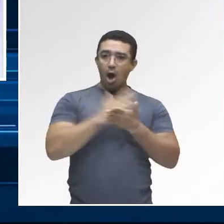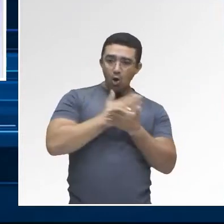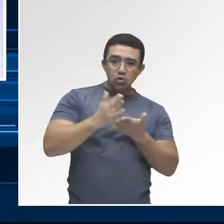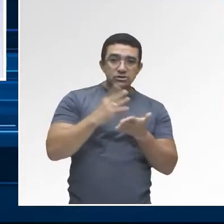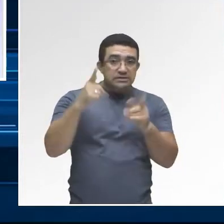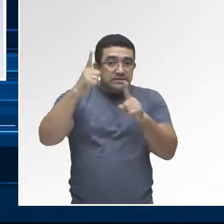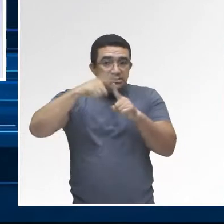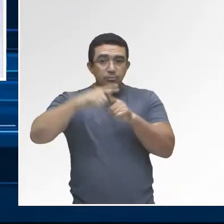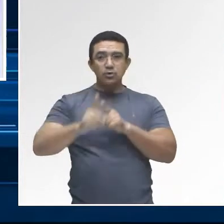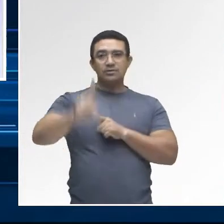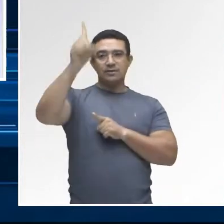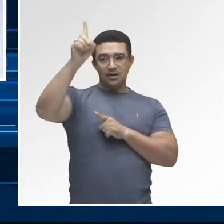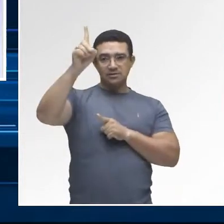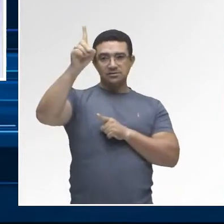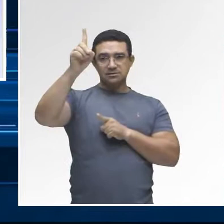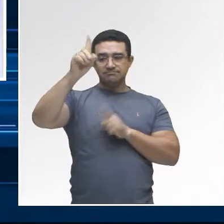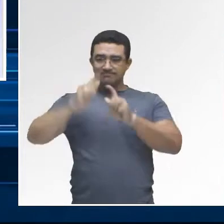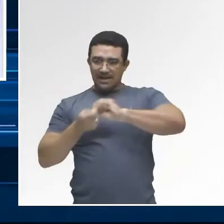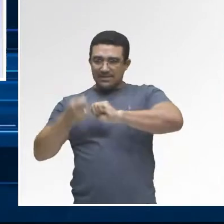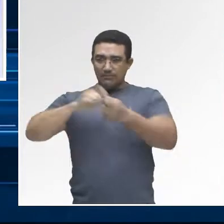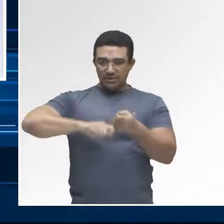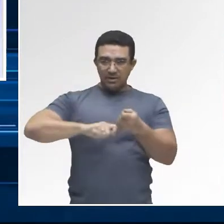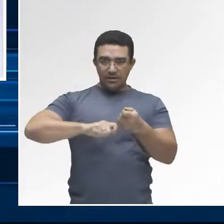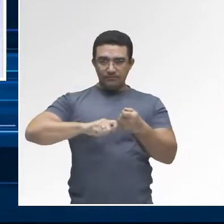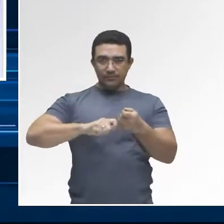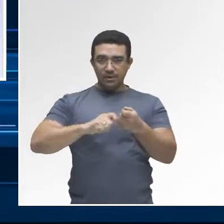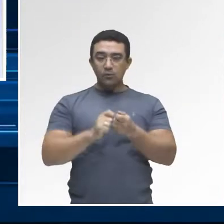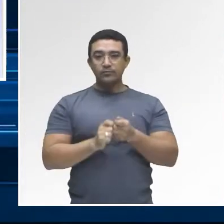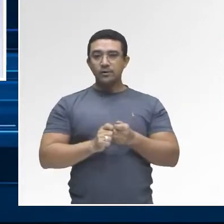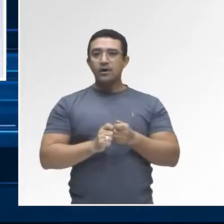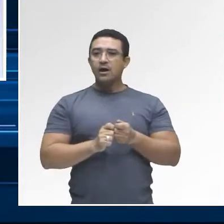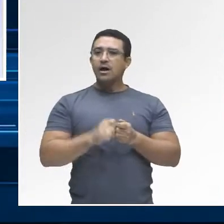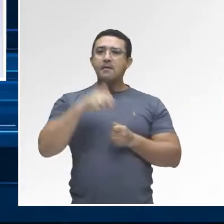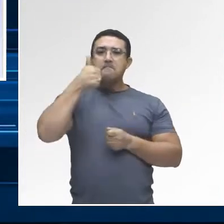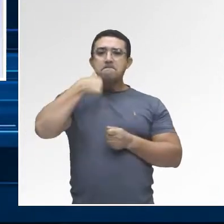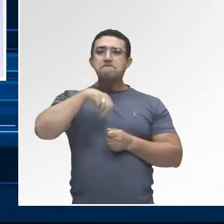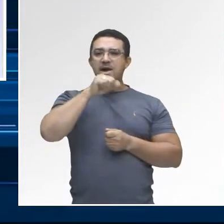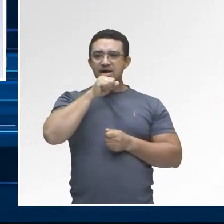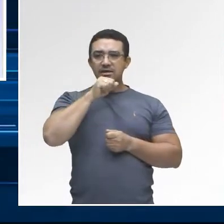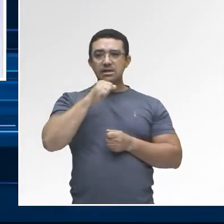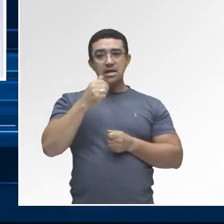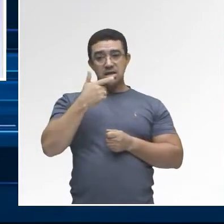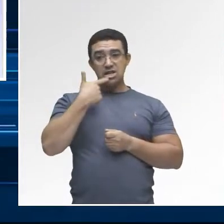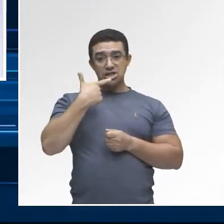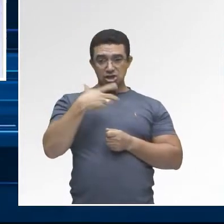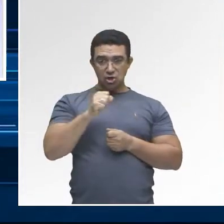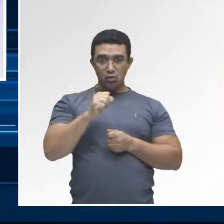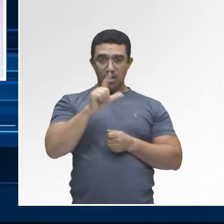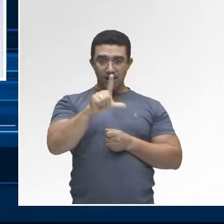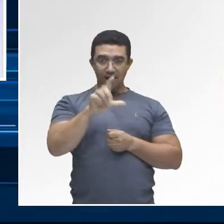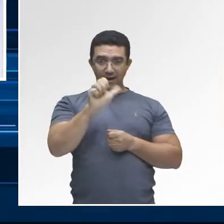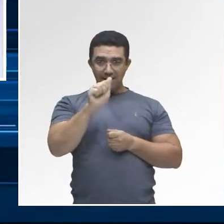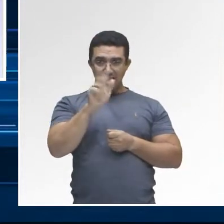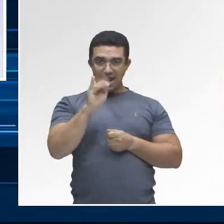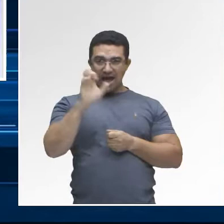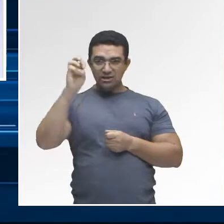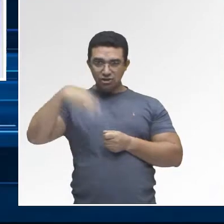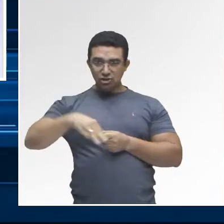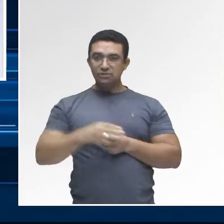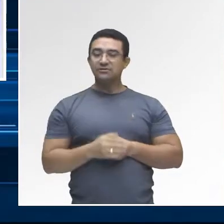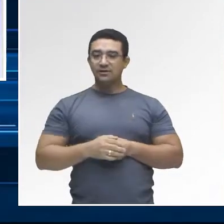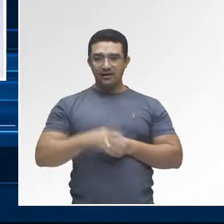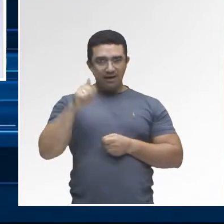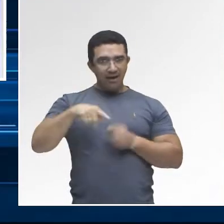a língua latina, que por sinal é a mãe da nossa língua, o latim, certo? Eu que tenho até uma